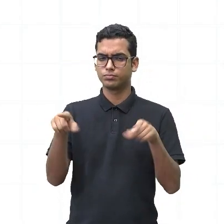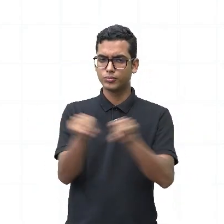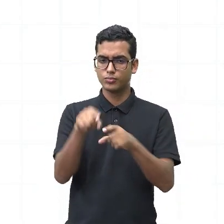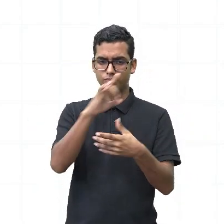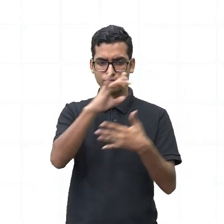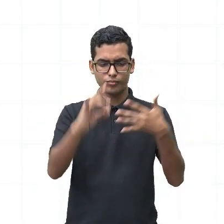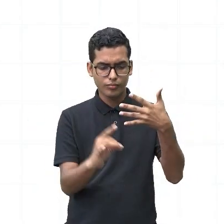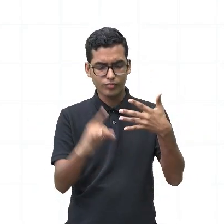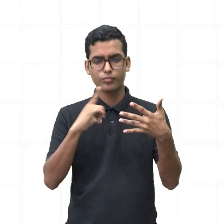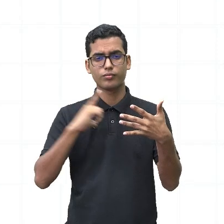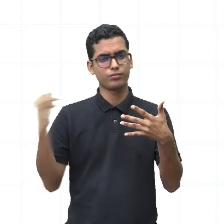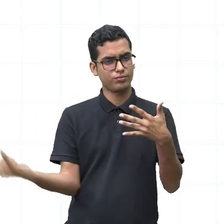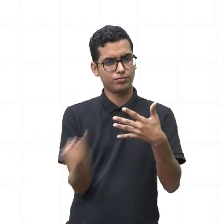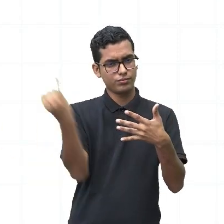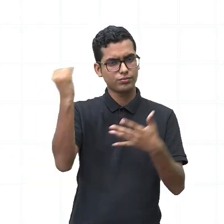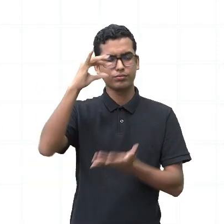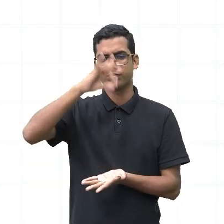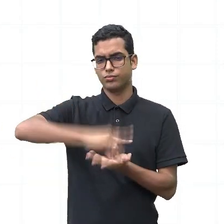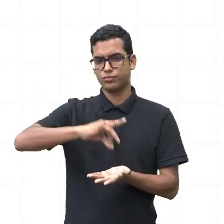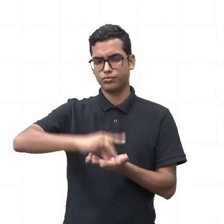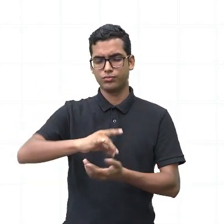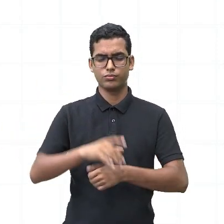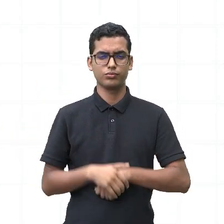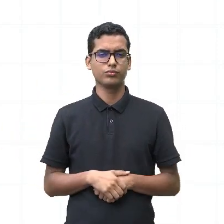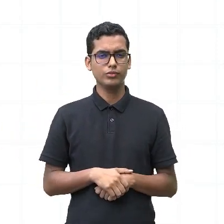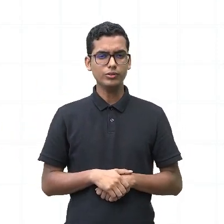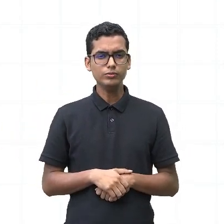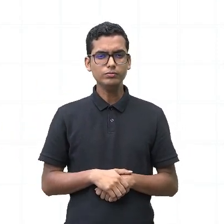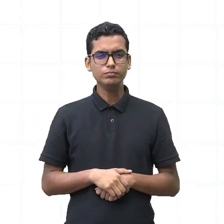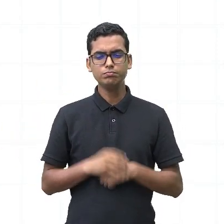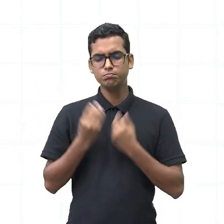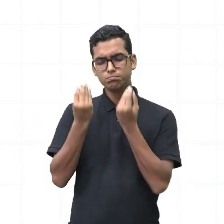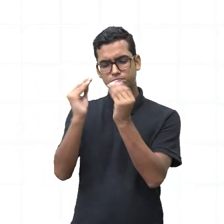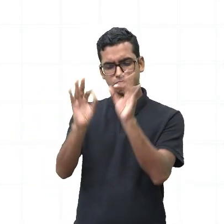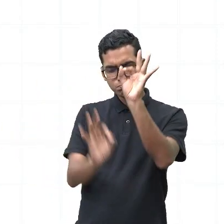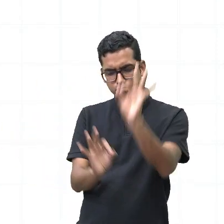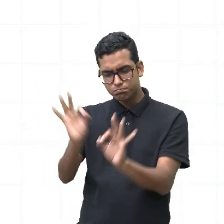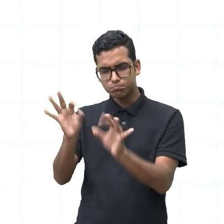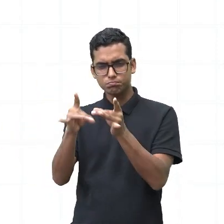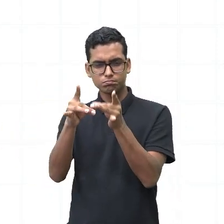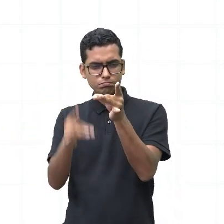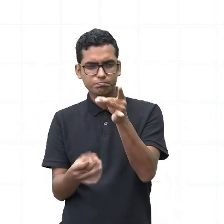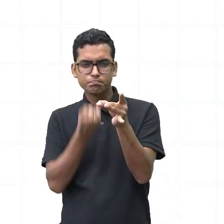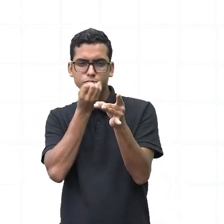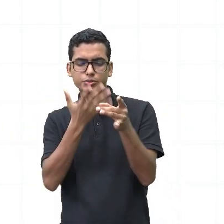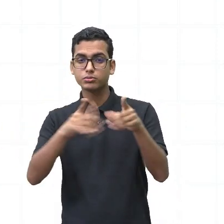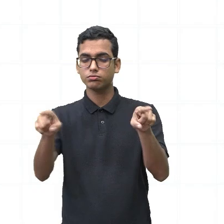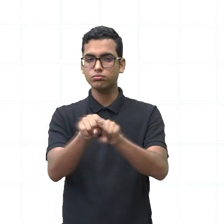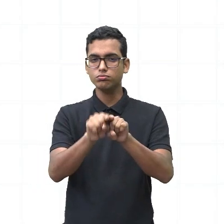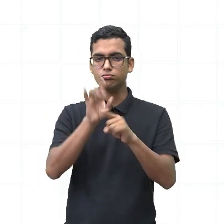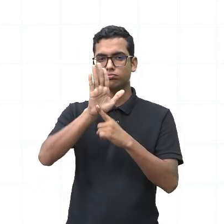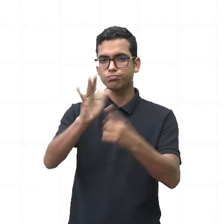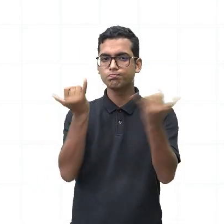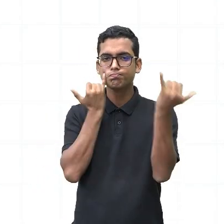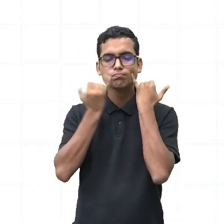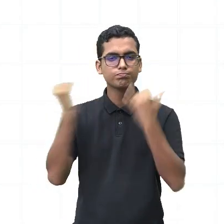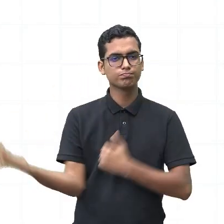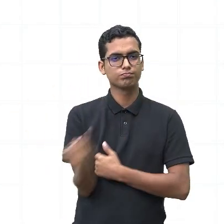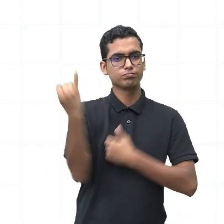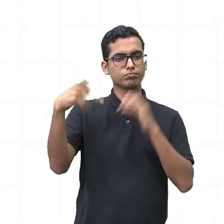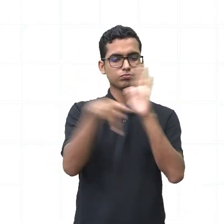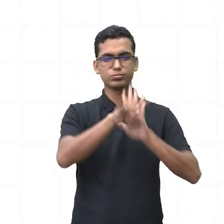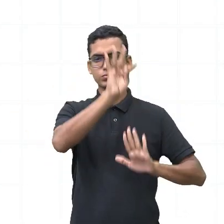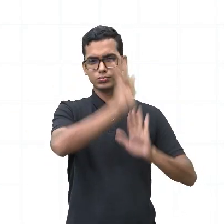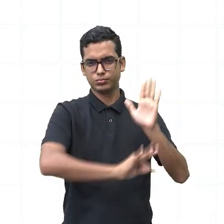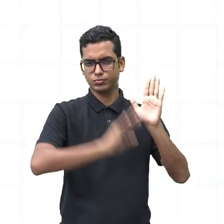deles tem a sua importância, não é só para ilustrar, deixar bonitinho, não. É para trazer informações importantes sobre o texto.